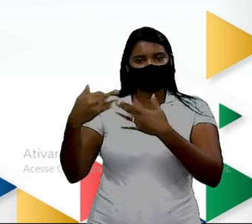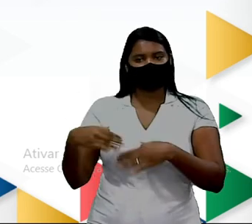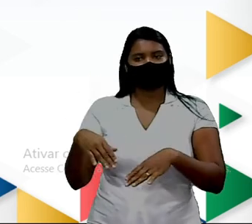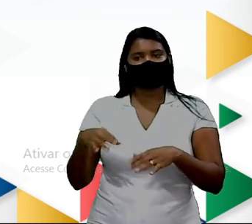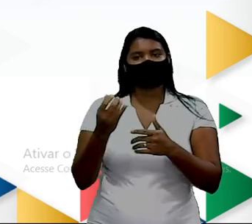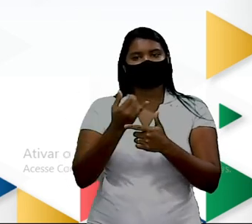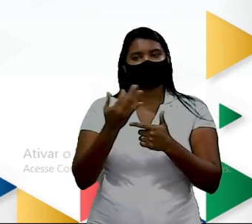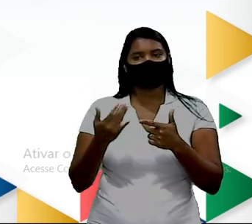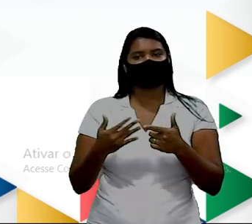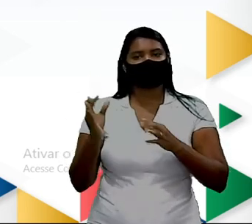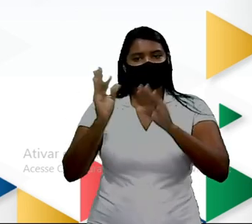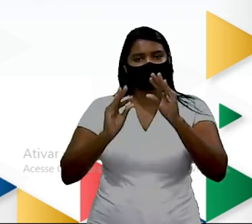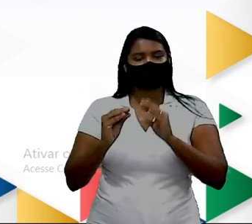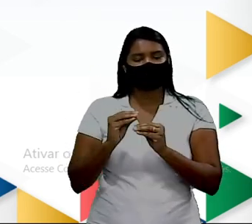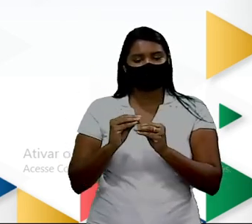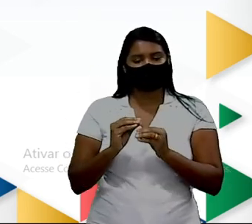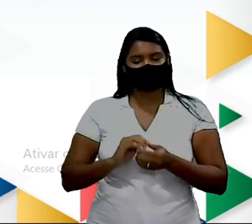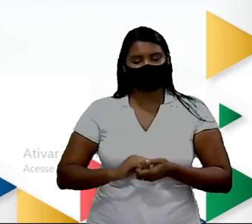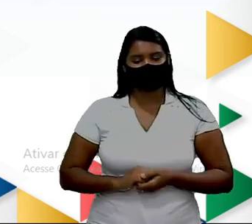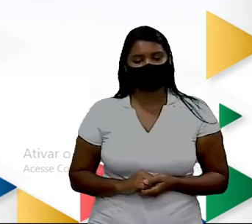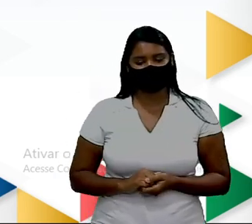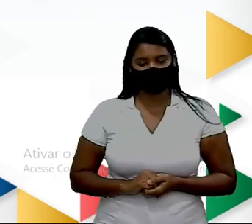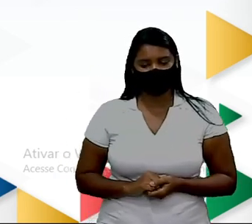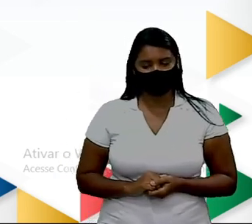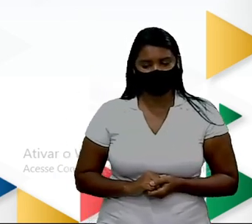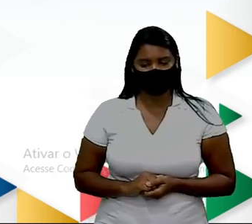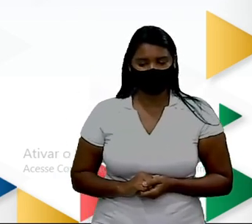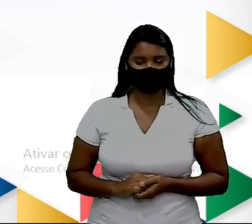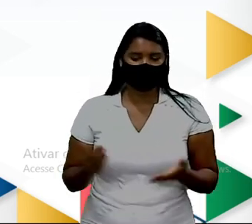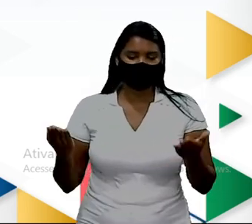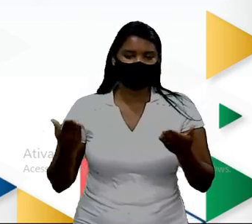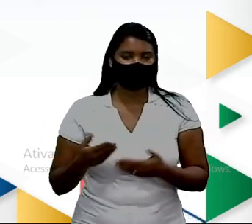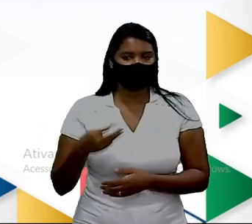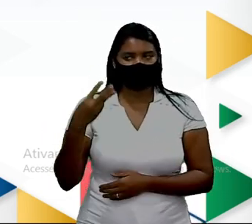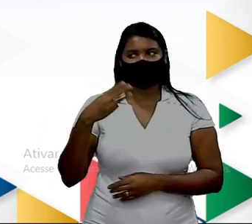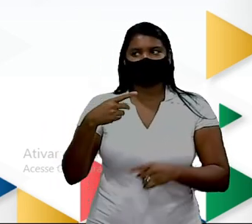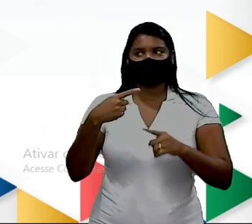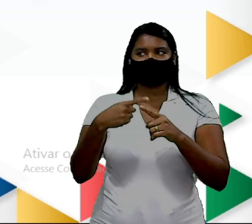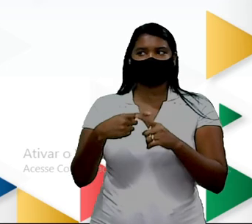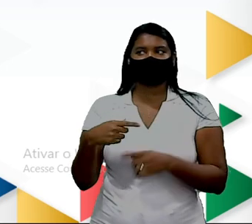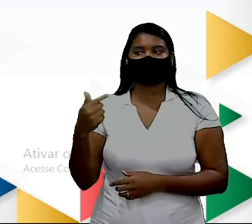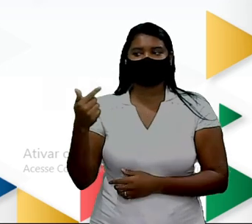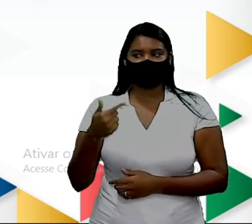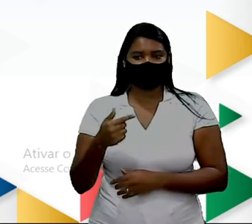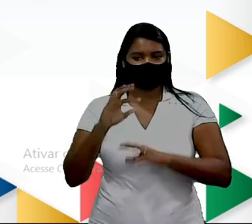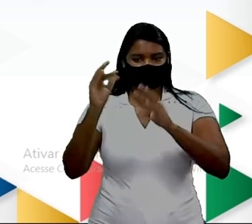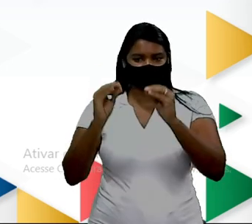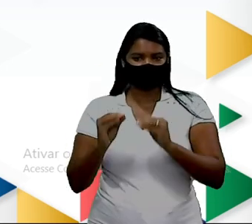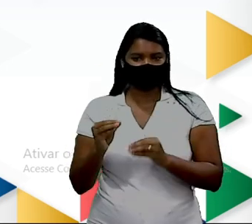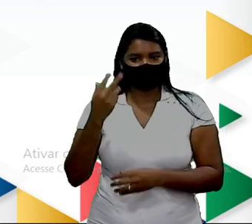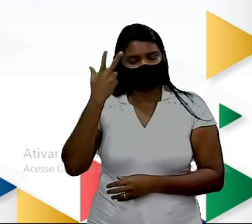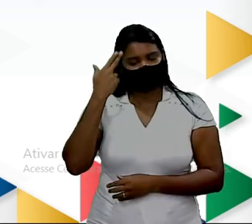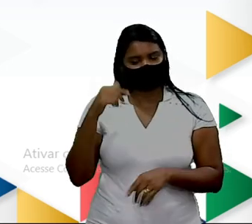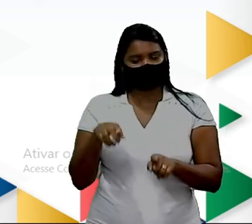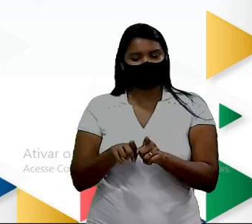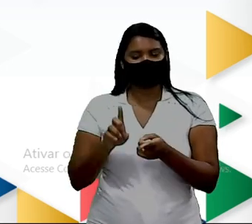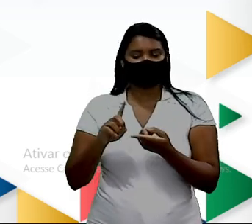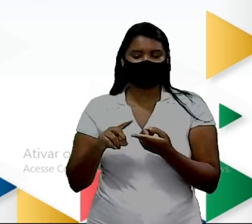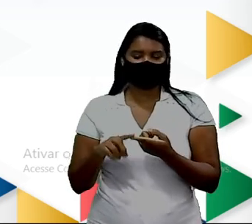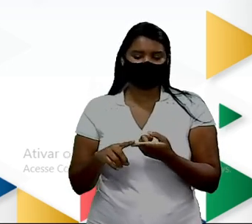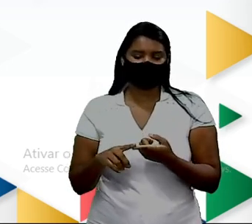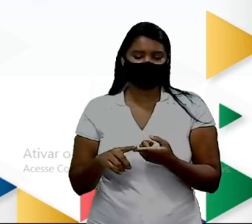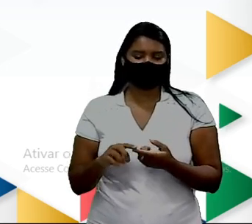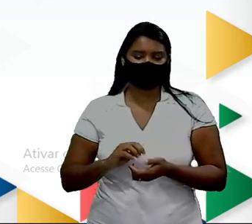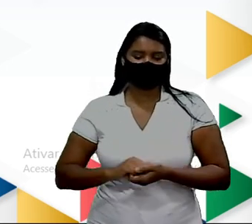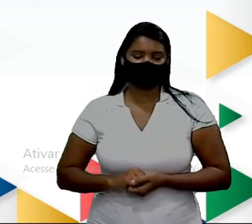frações. Vamos organizar a casa? Vamos lá. Passa o 3x sobre 2 para o outro lado. Pode fazer isso tranquilo, tá? E passa o mais 3